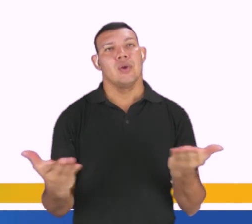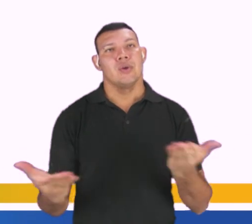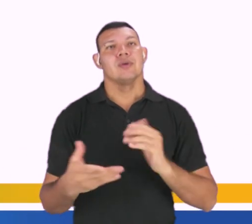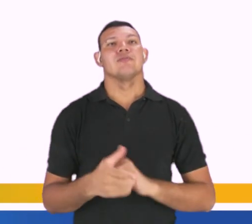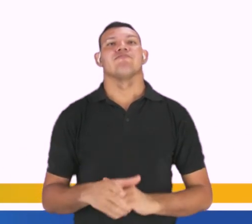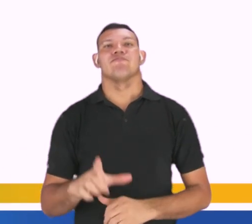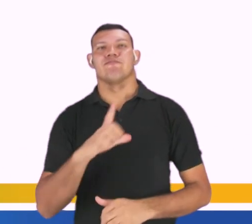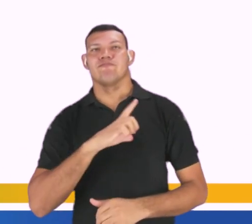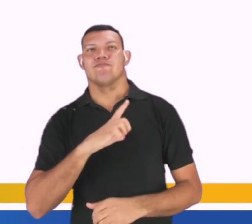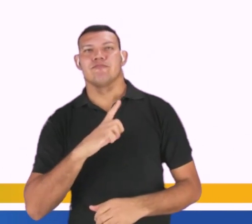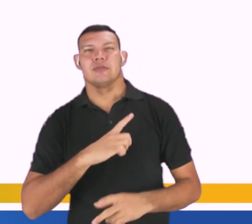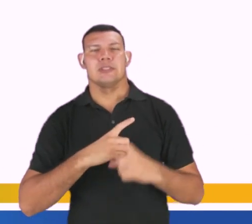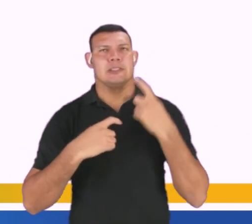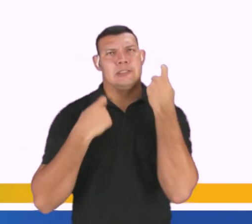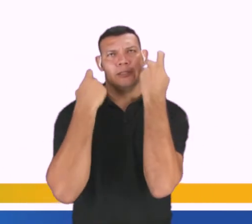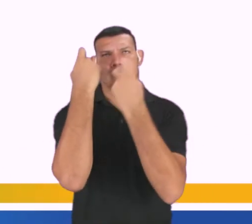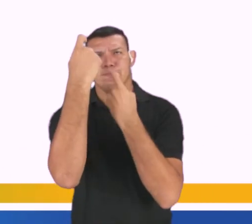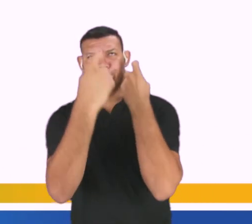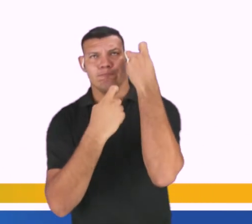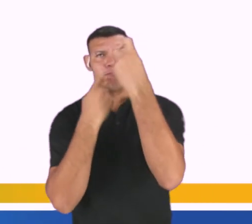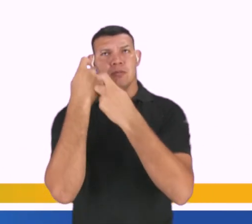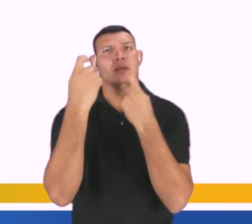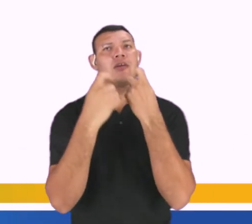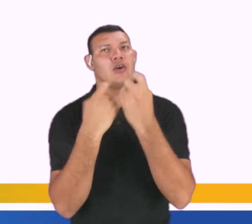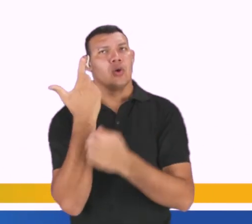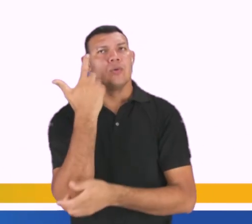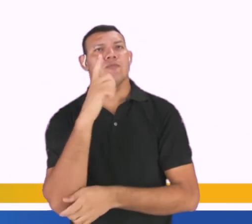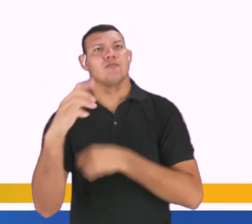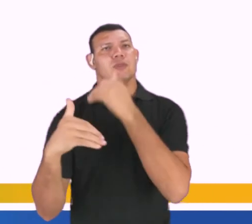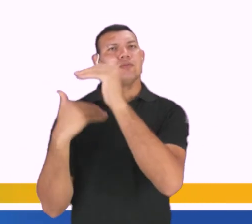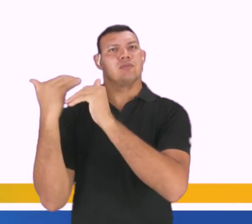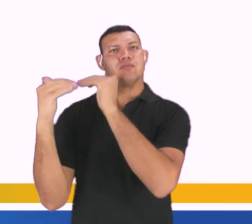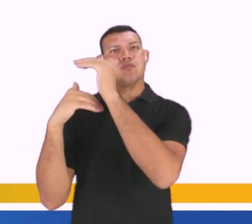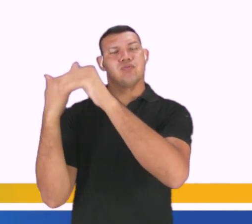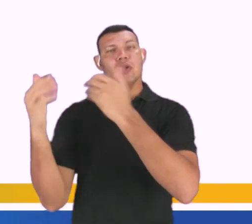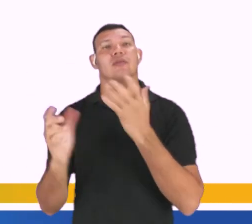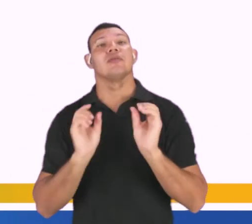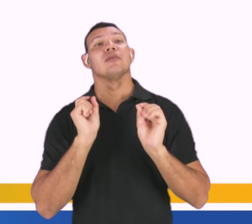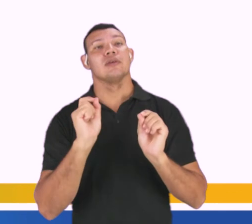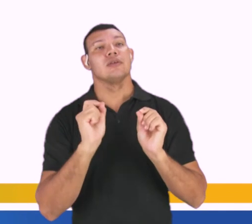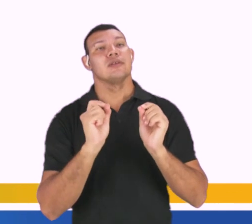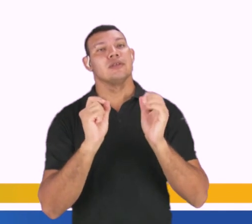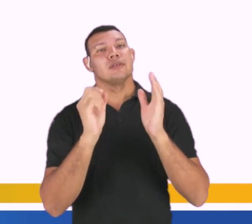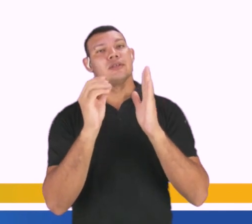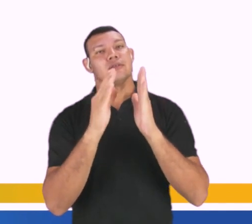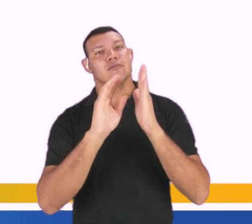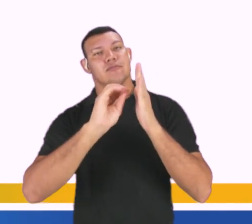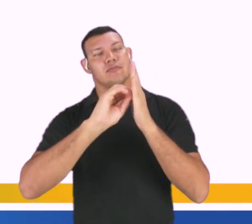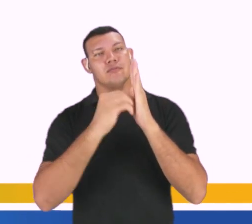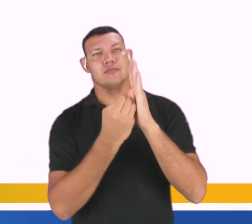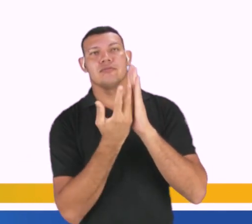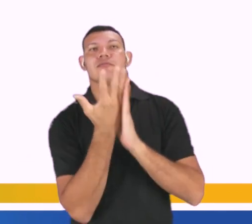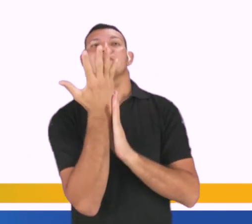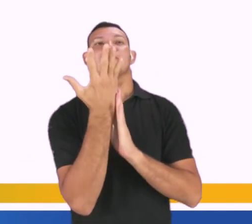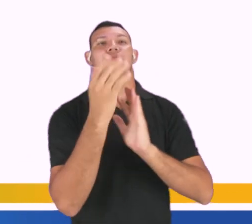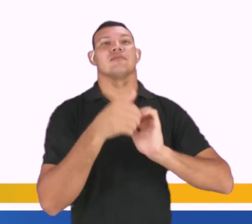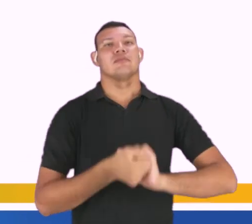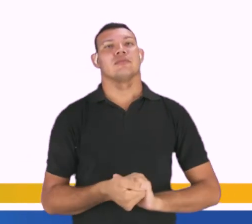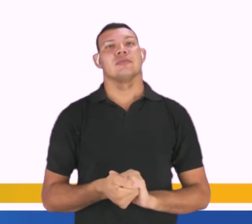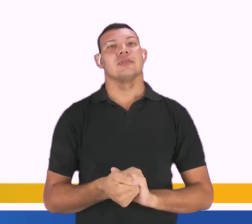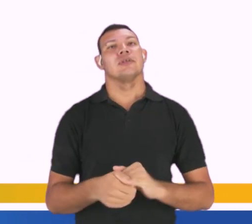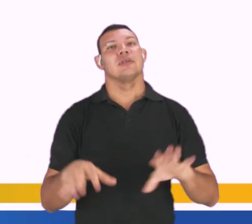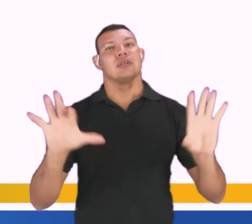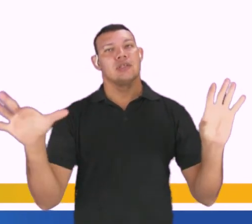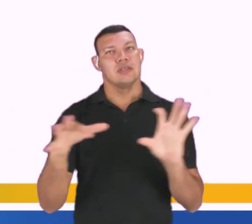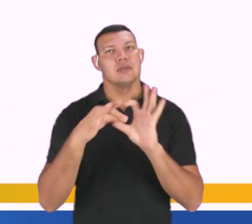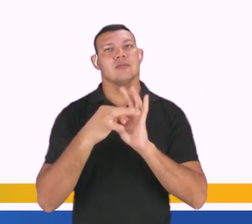o desenvolvimento sustentável, aquele desenvolvimento que concilia o crescimento econômico, mas ao